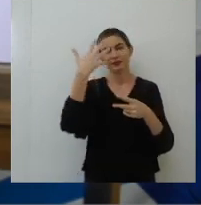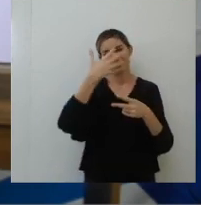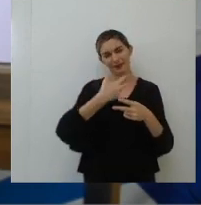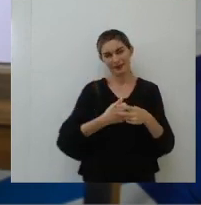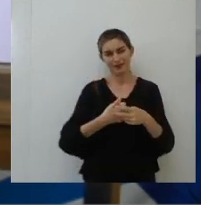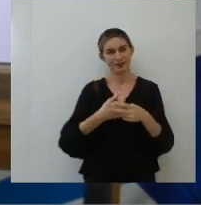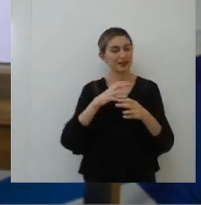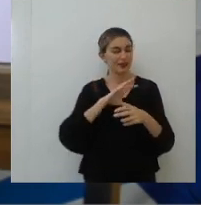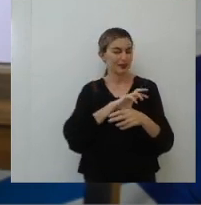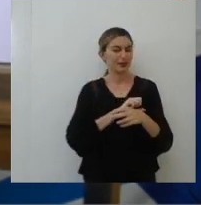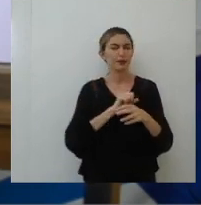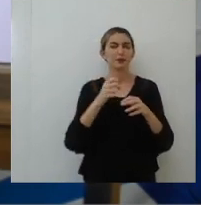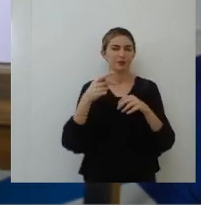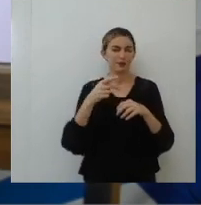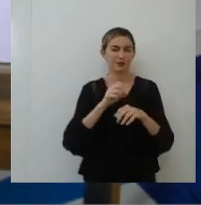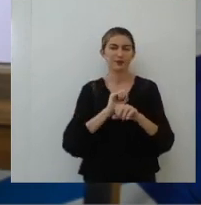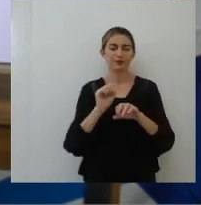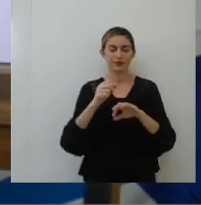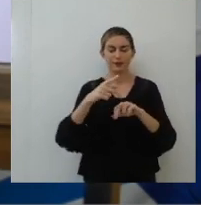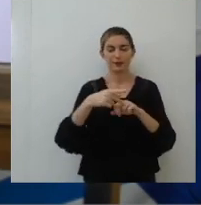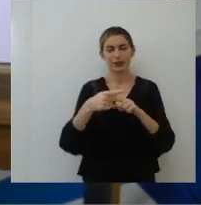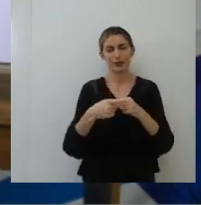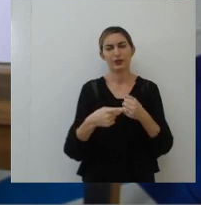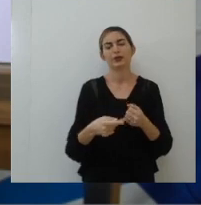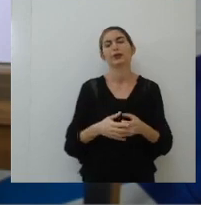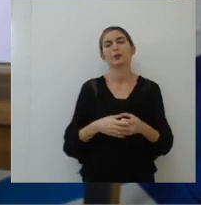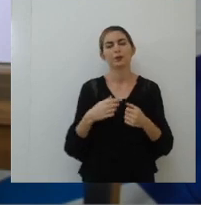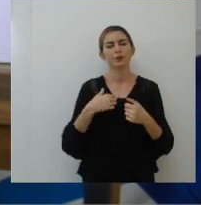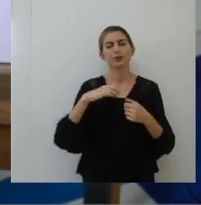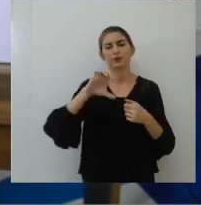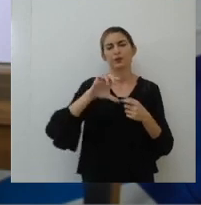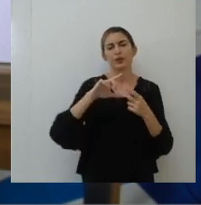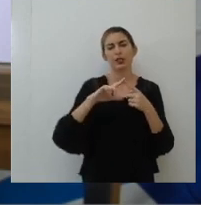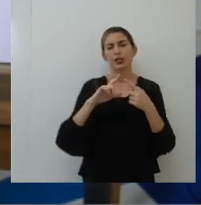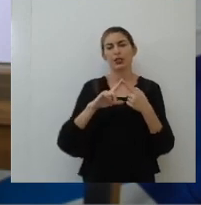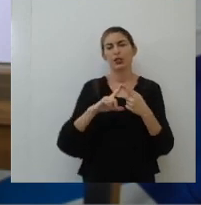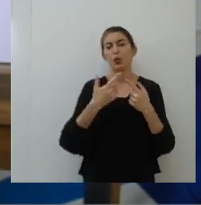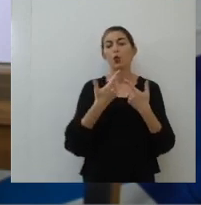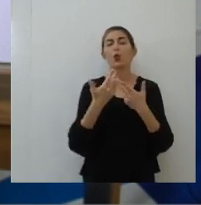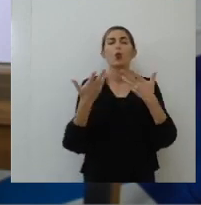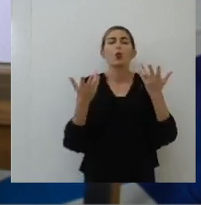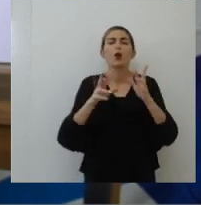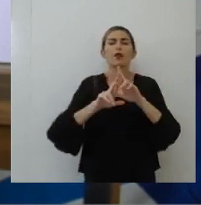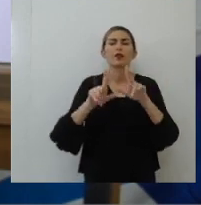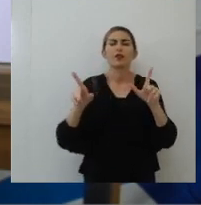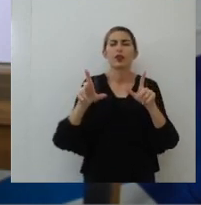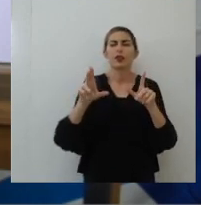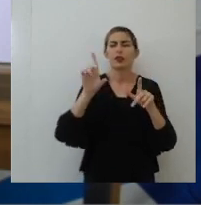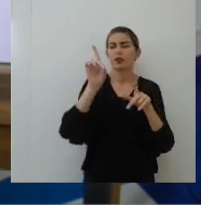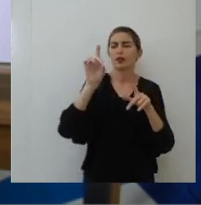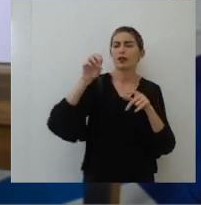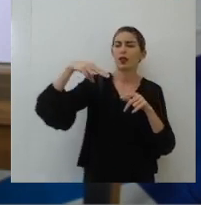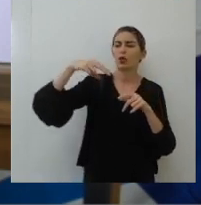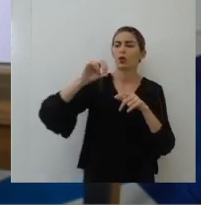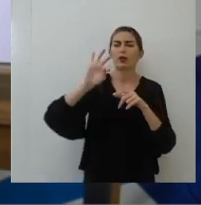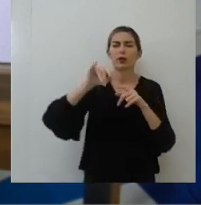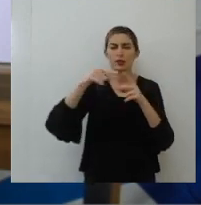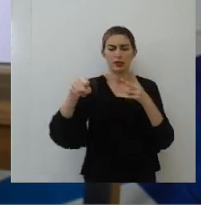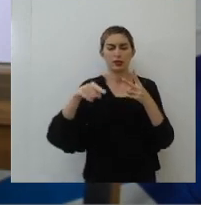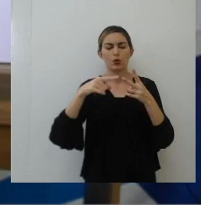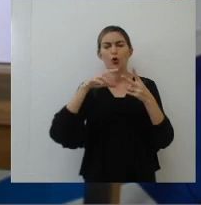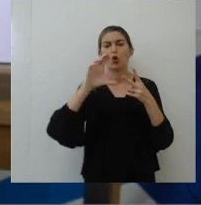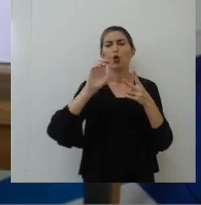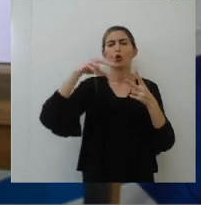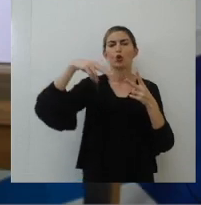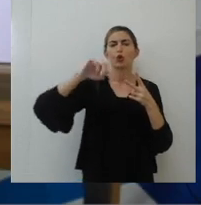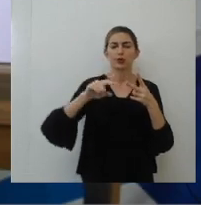adoro Petrolina, viu? Tem que ir aí, gente. Clementino Coelho, qual a diferença entre denotação e conotação? A gente viu, tá no quadro, hein? Denotação,